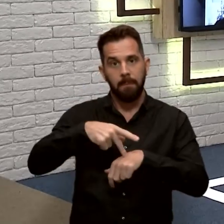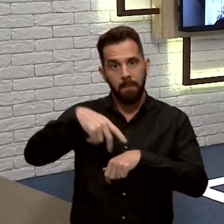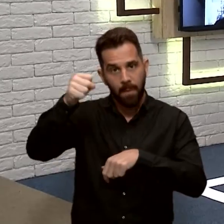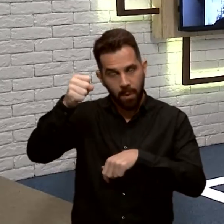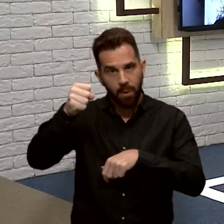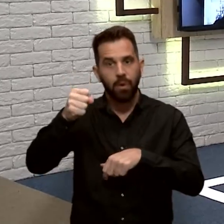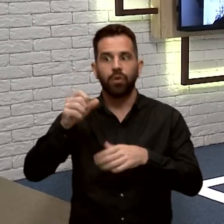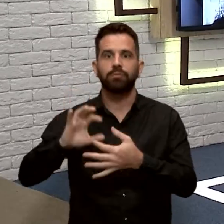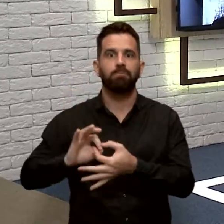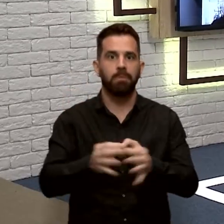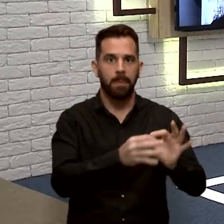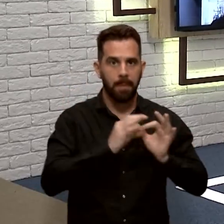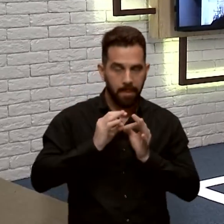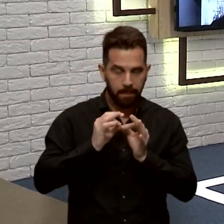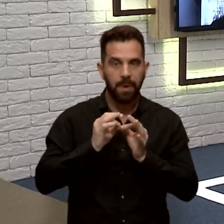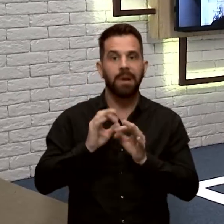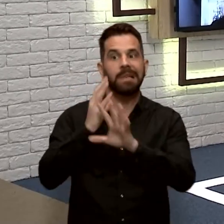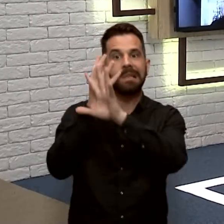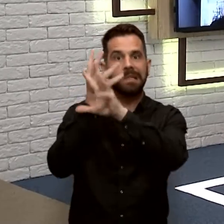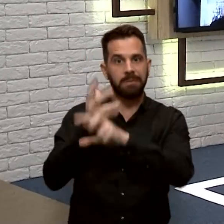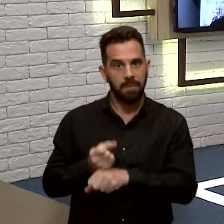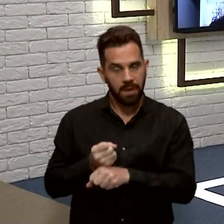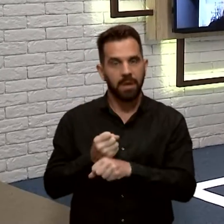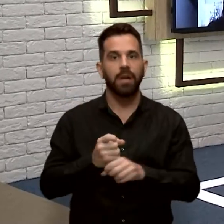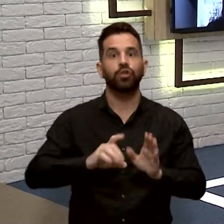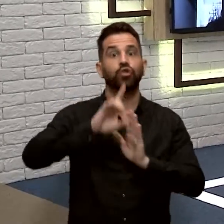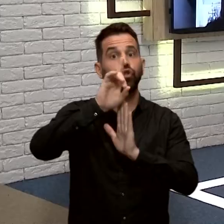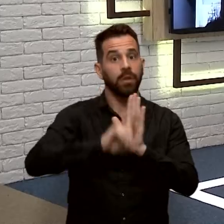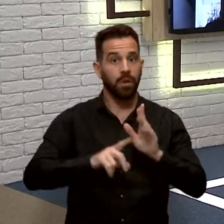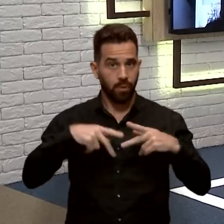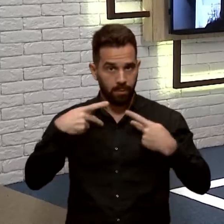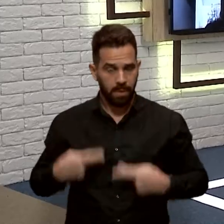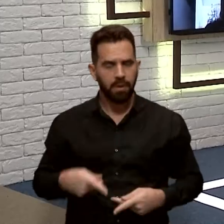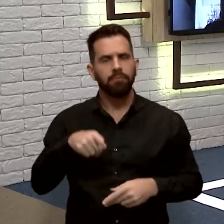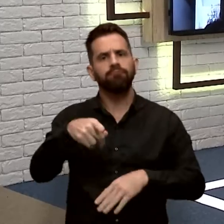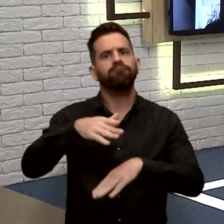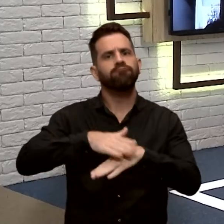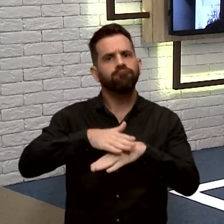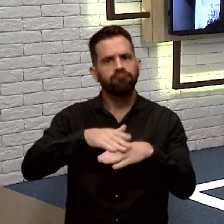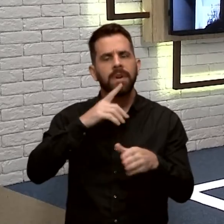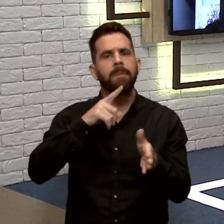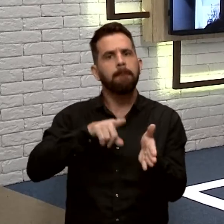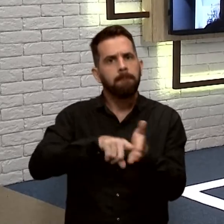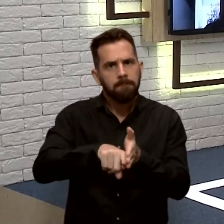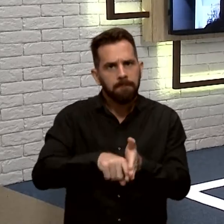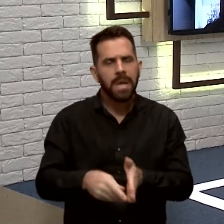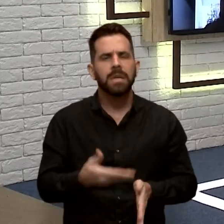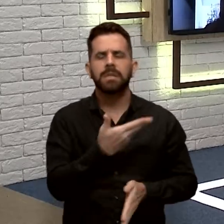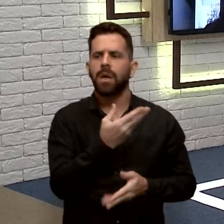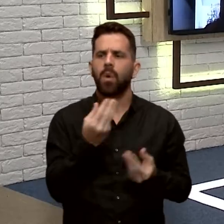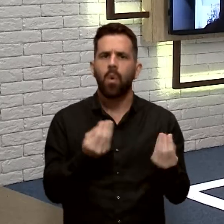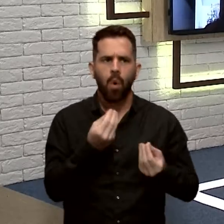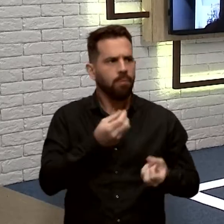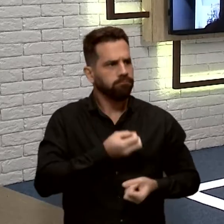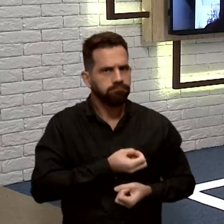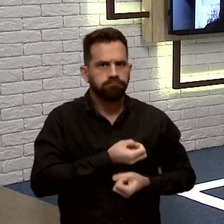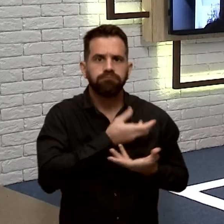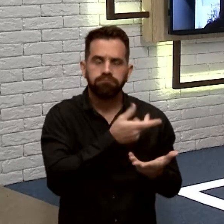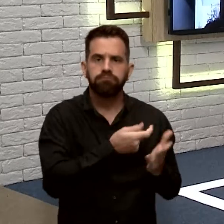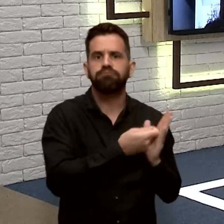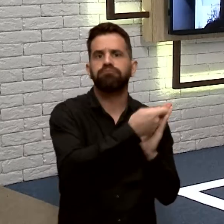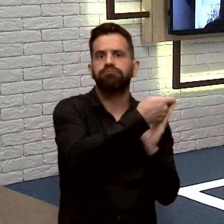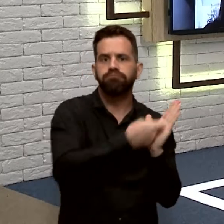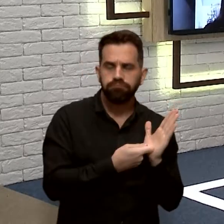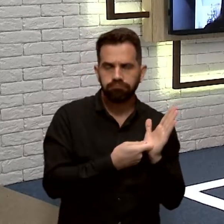Direitos Humanos, aqui da UFG. O Eric desenvolveu uma pesquisa, pessoal, sobre a construção musical de adolescentes no CASE,